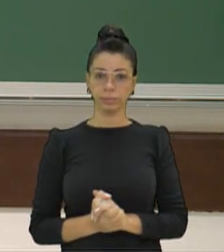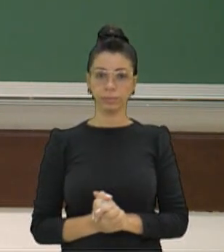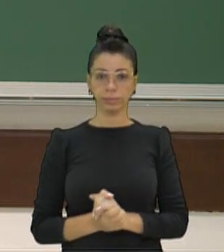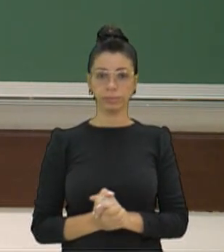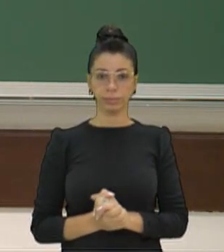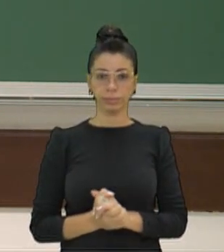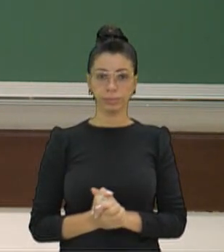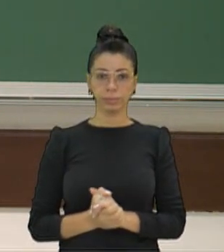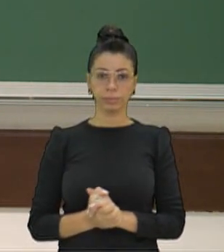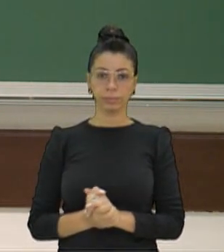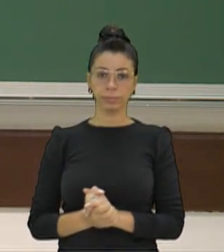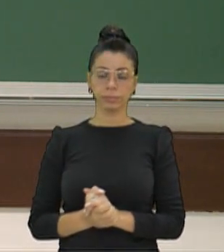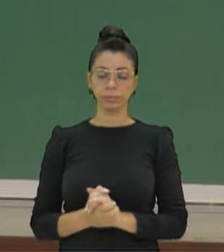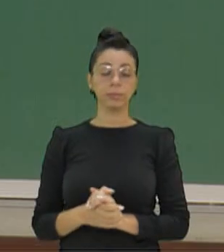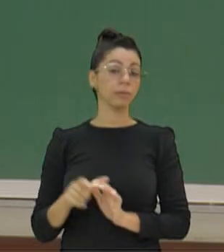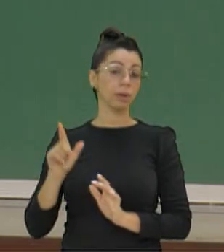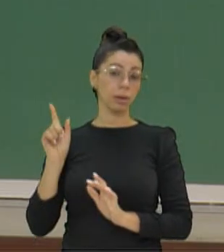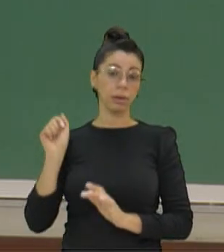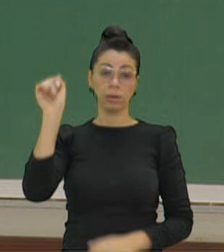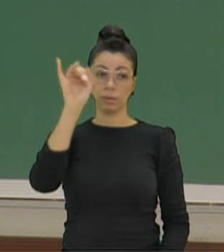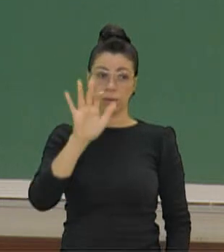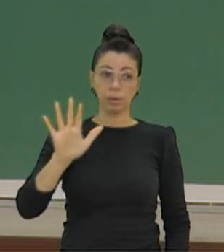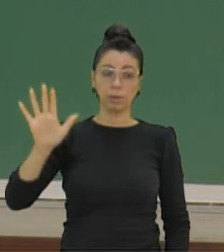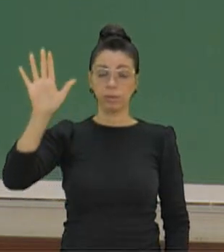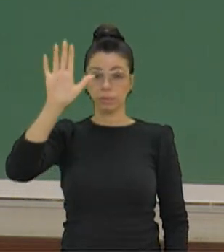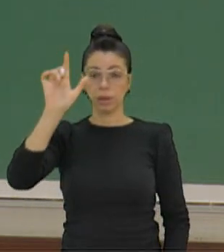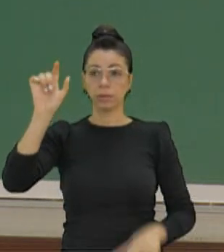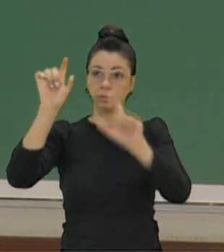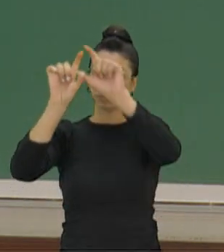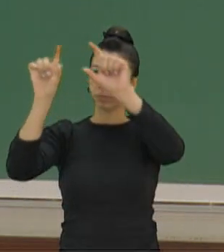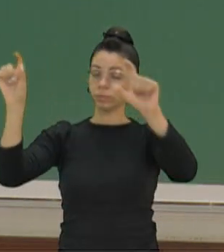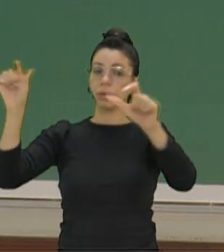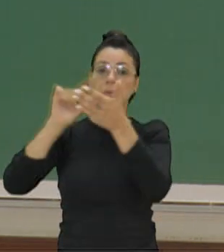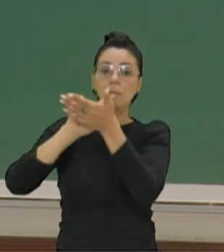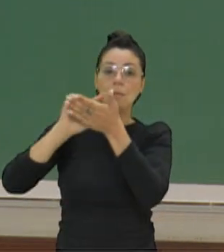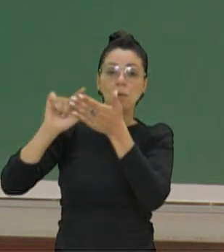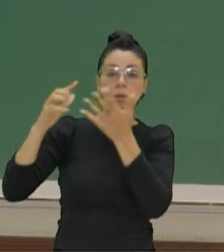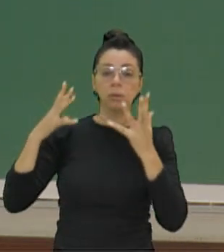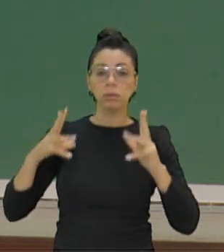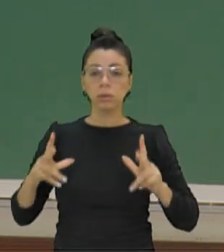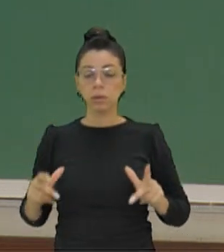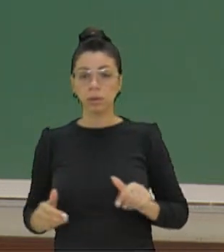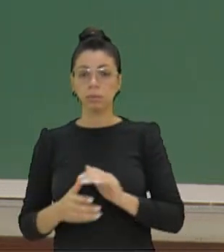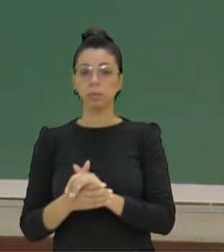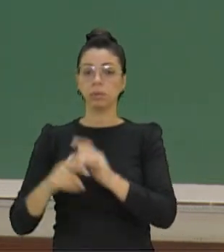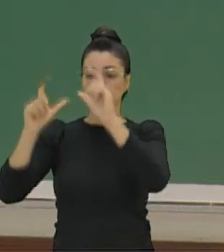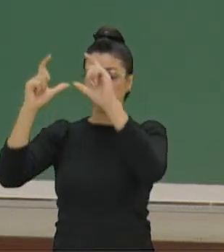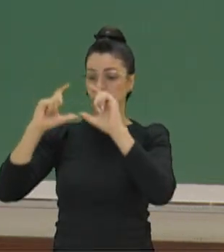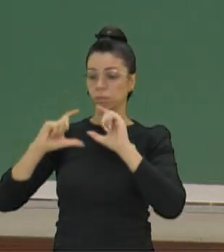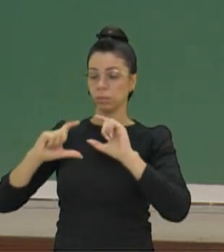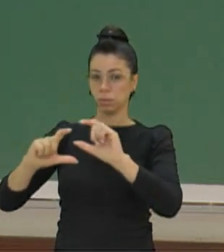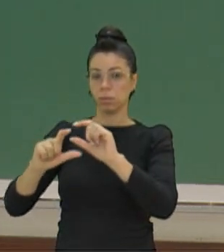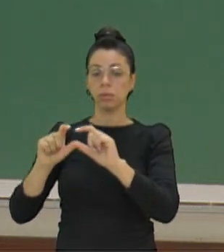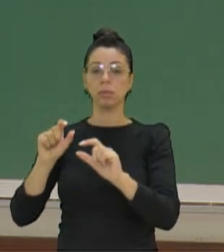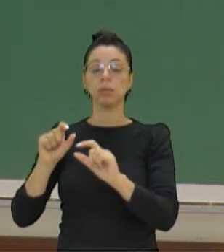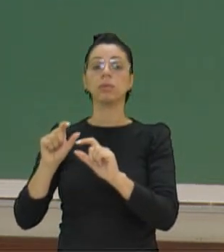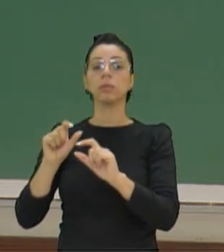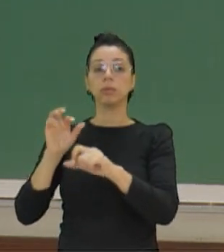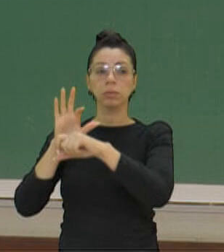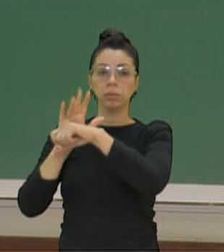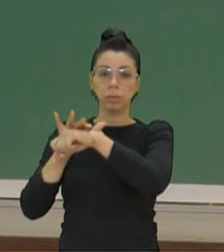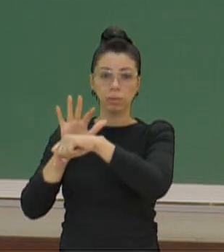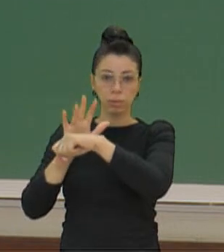Aqui, mesma coisa, né? Uma imagem de um brônquio limpo e um brônquio inflamado, então ele fica carregado de secreção.